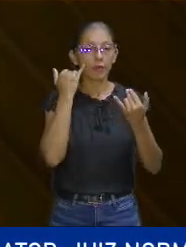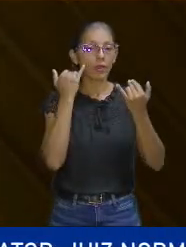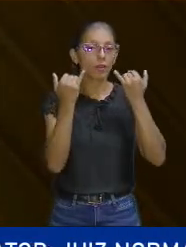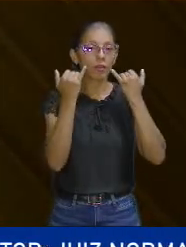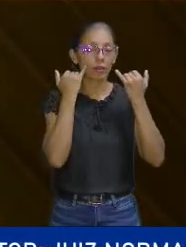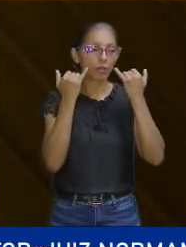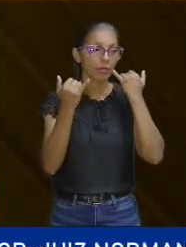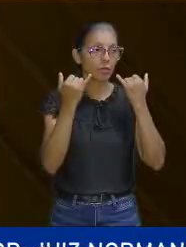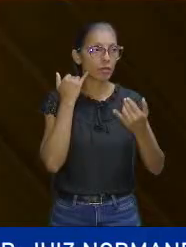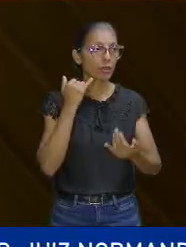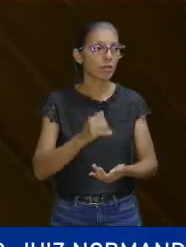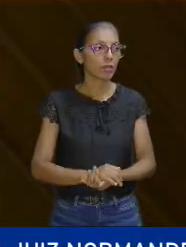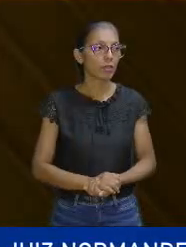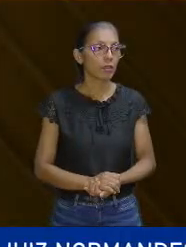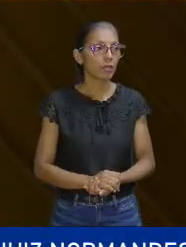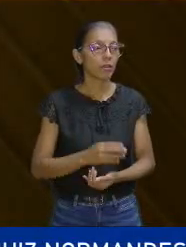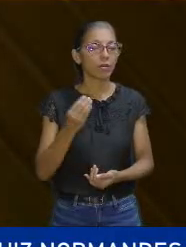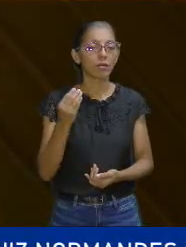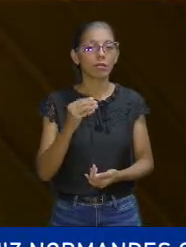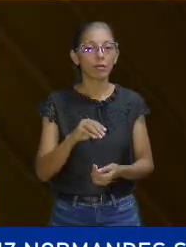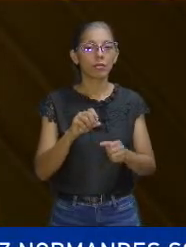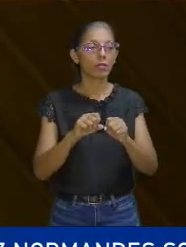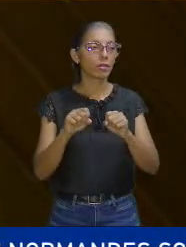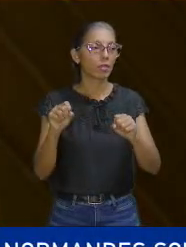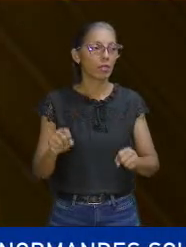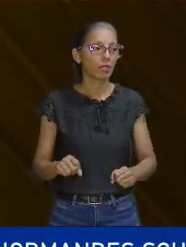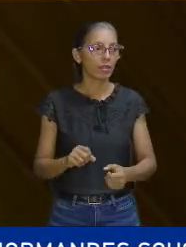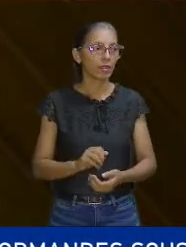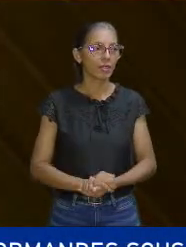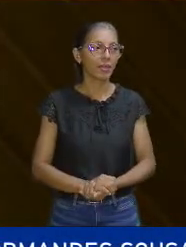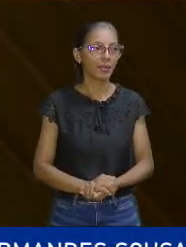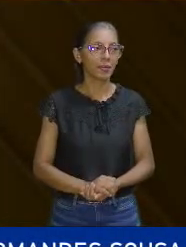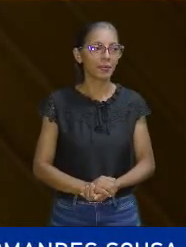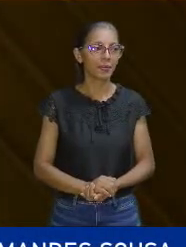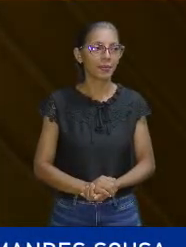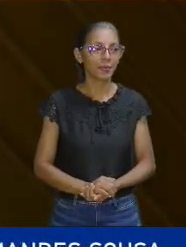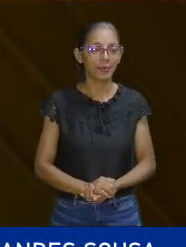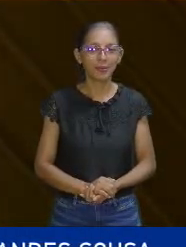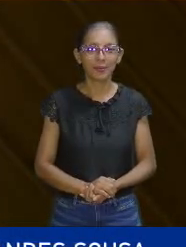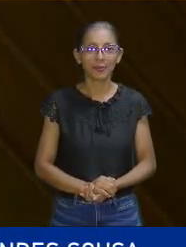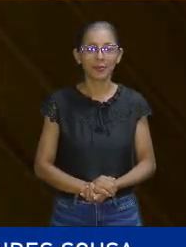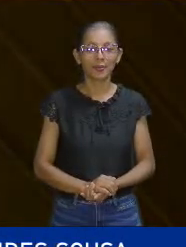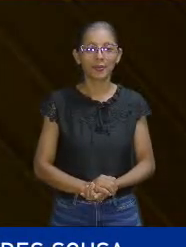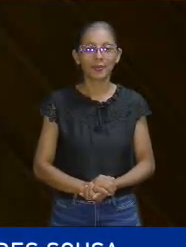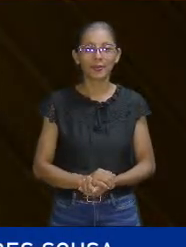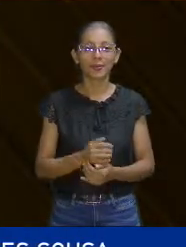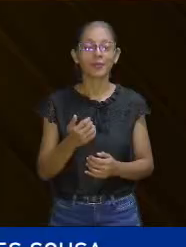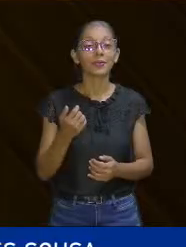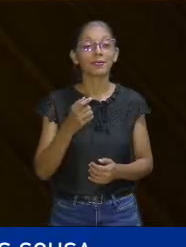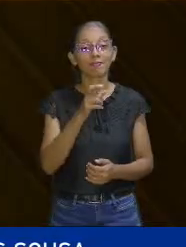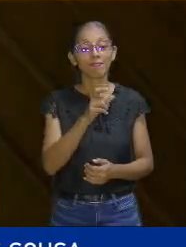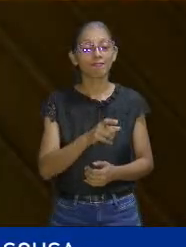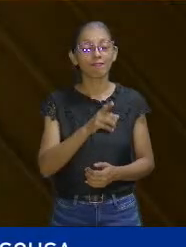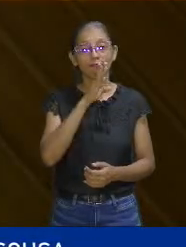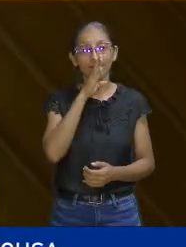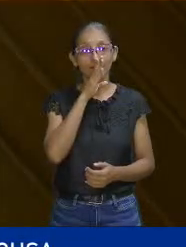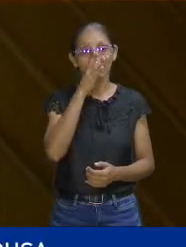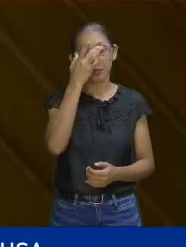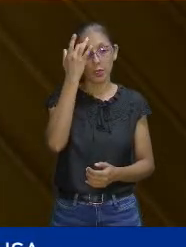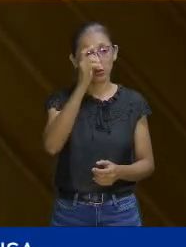elas devam ser registradas no sistema, com todas as circunstâncias, documentos, né, e a identificação preservada do